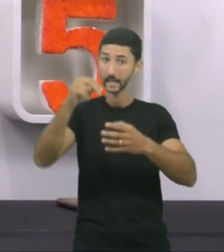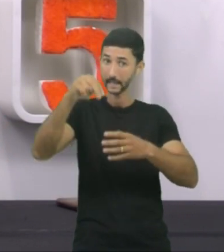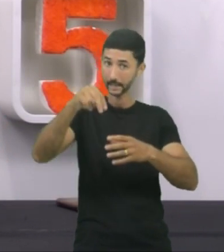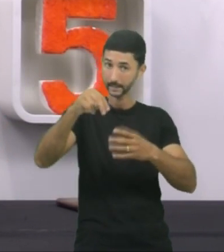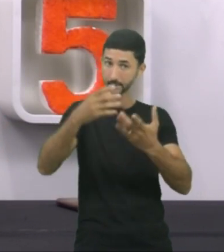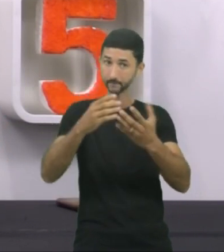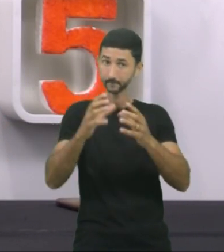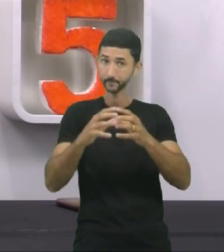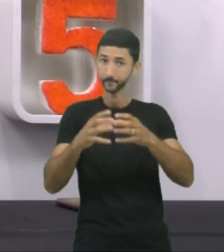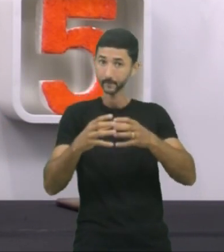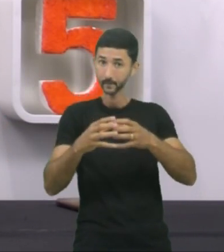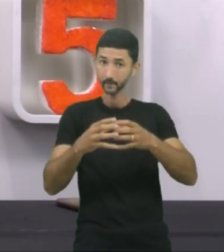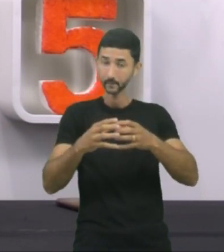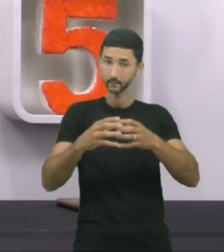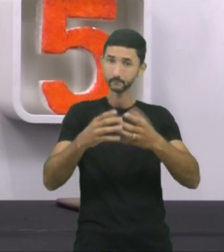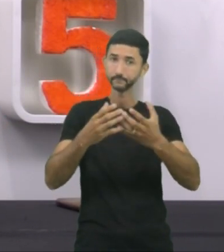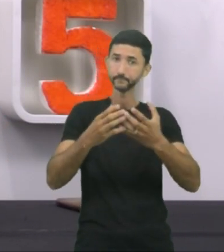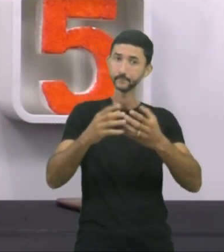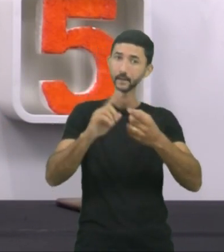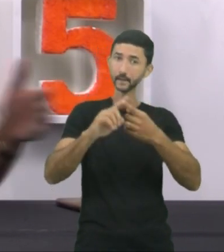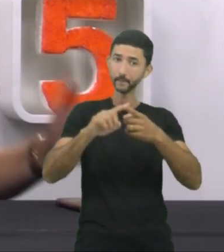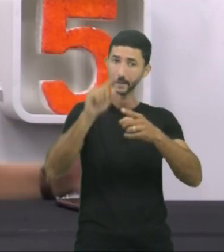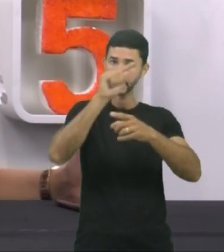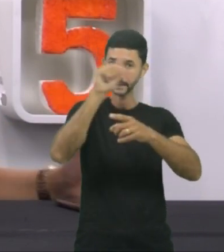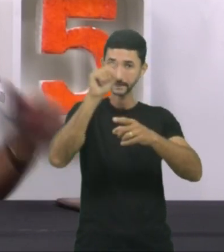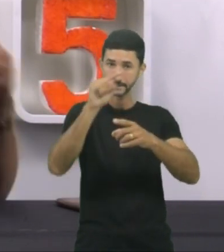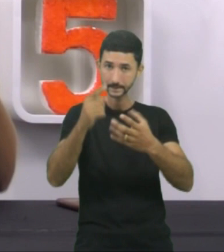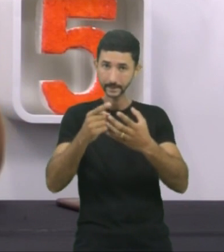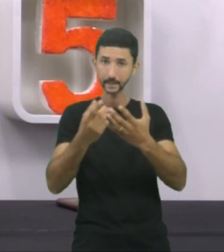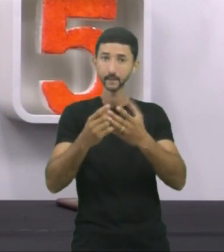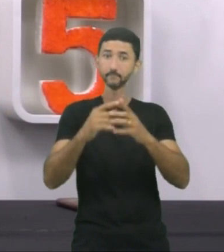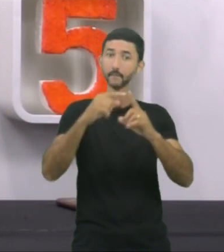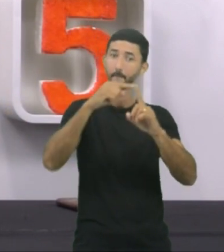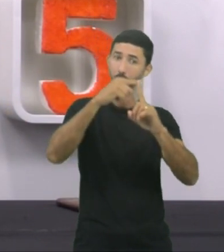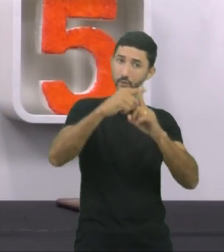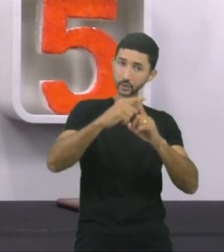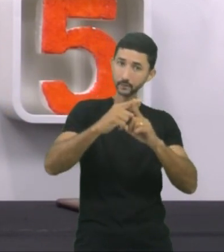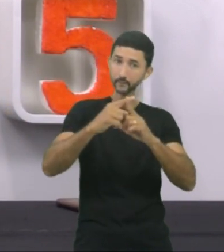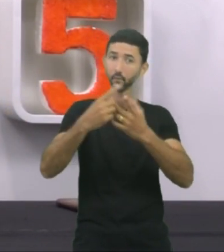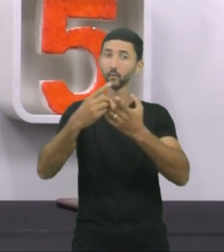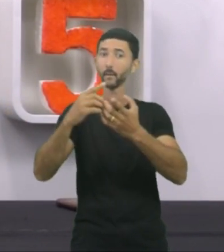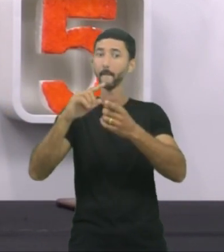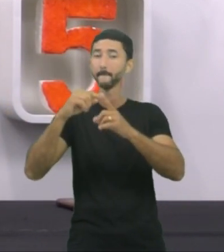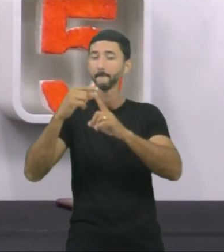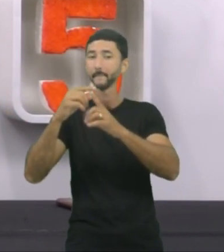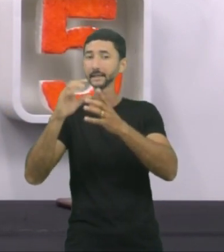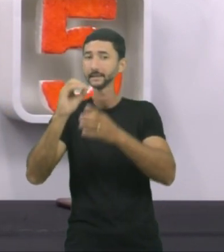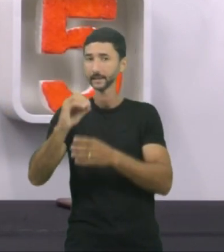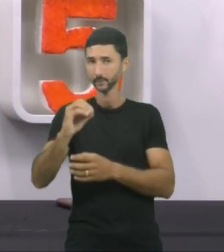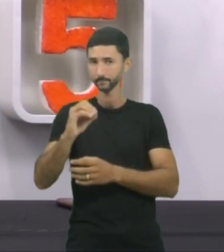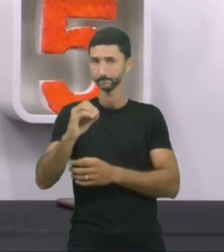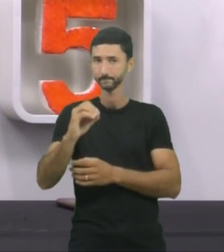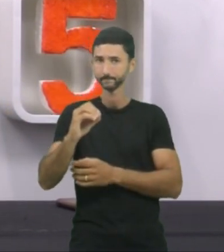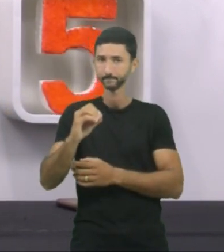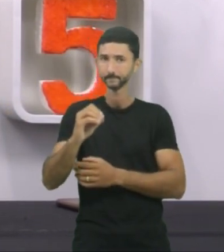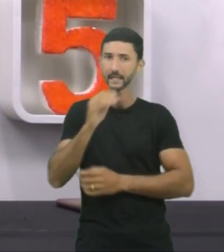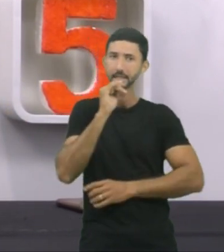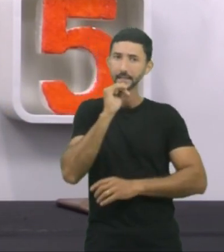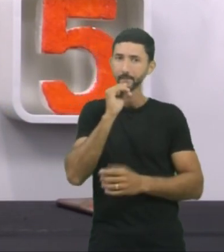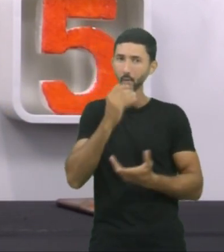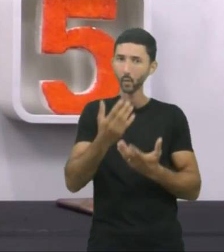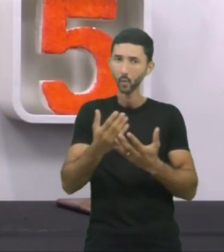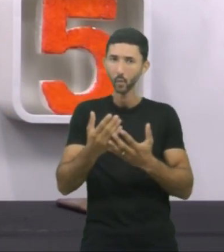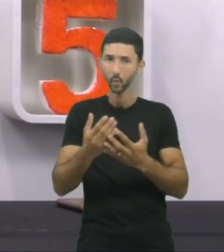os positivos, que são os naturais, os negativos mais o 0. Tá certo? Não entram